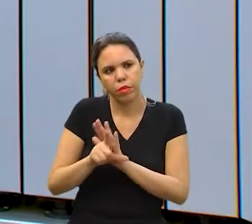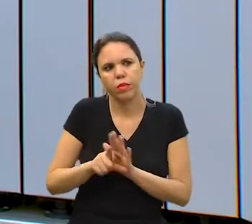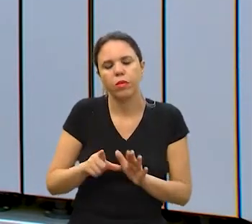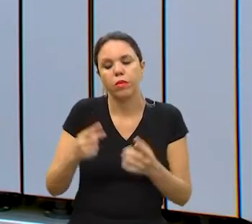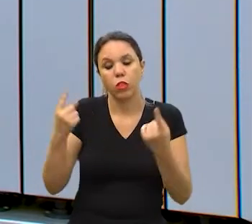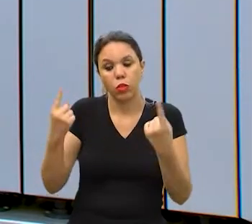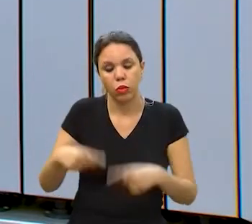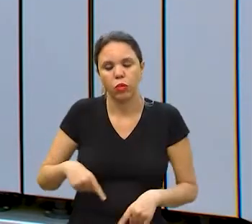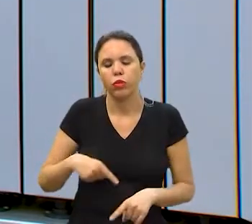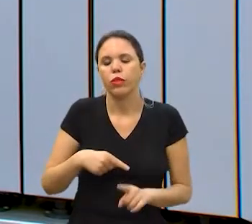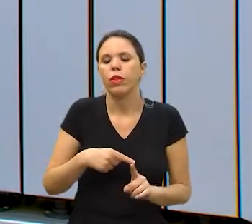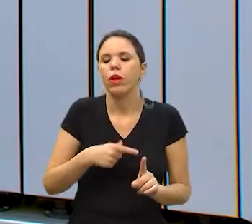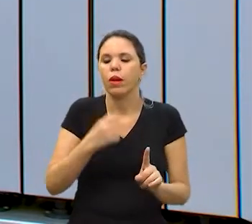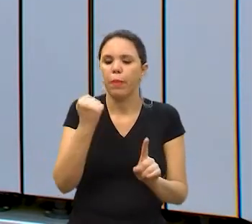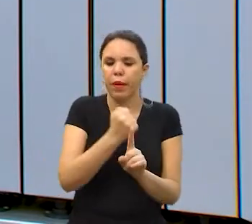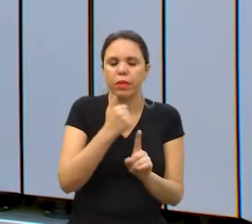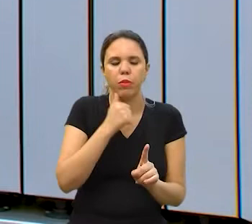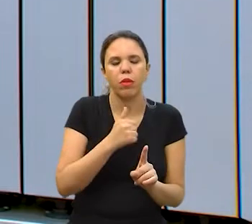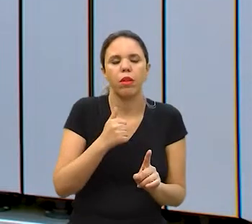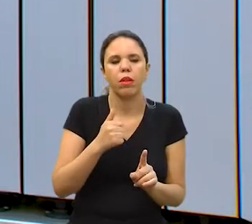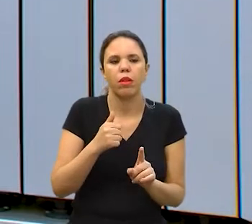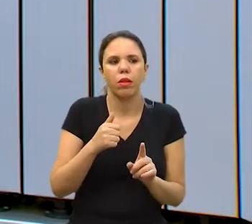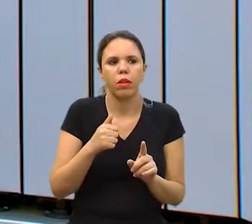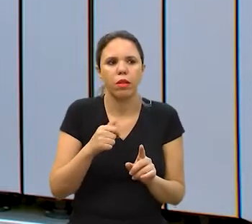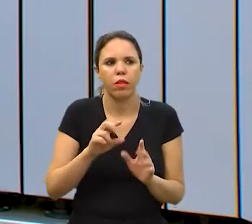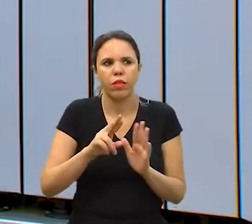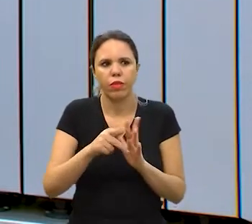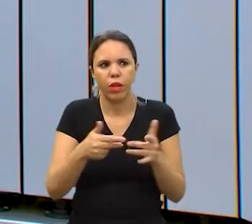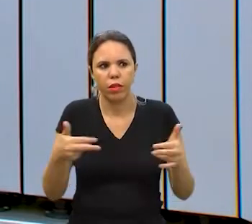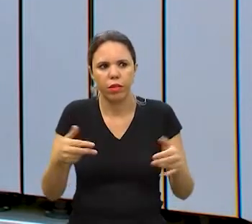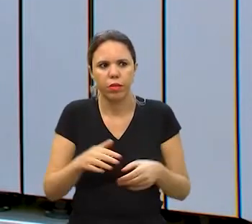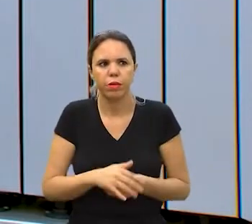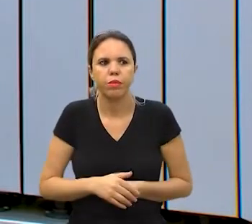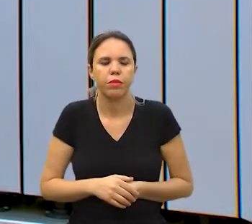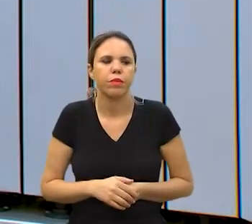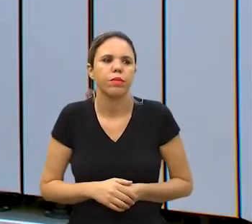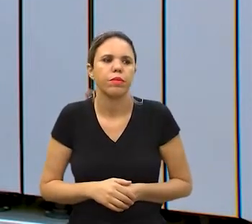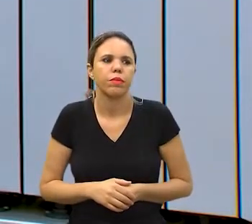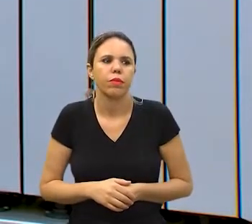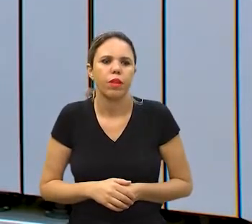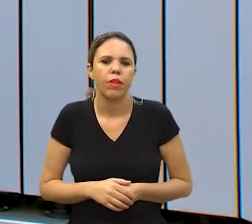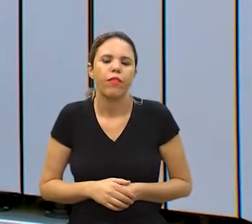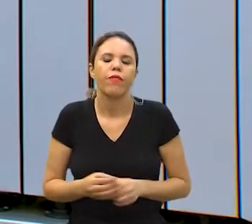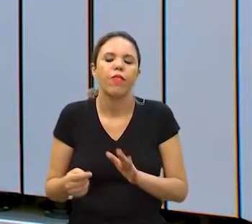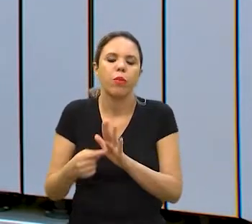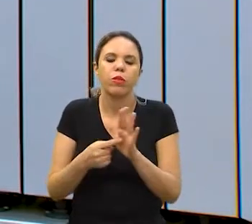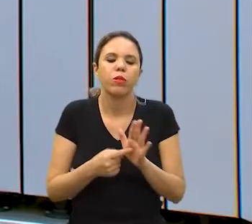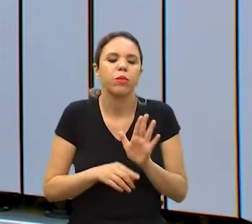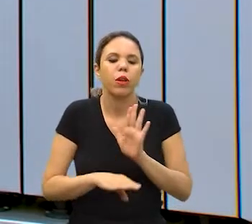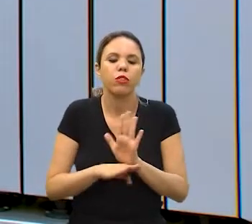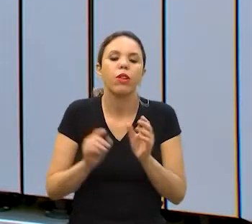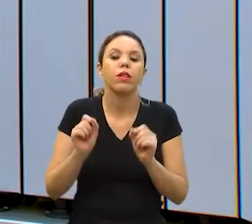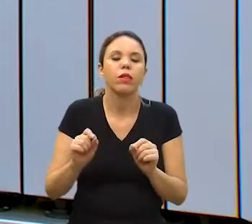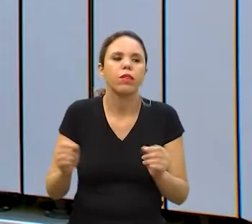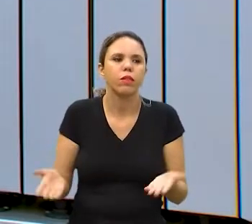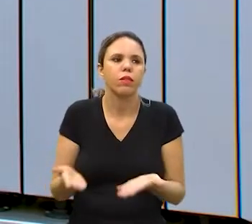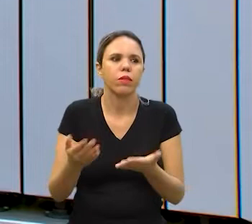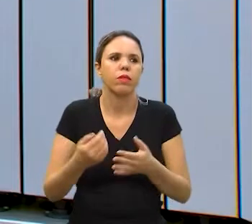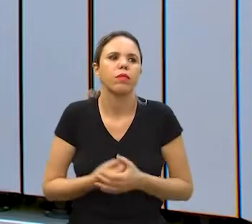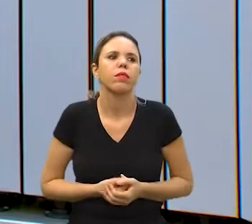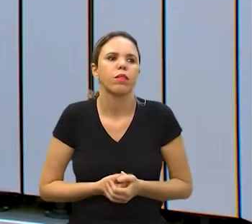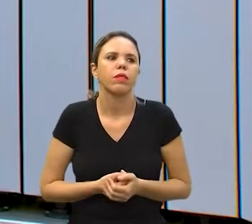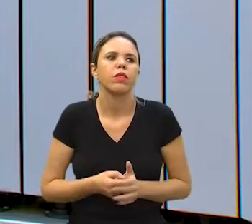do feminicídio, mas ela engloba vários quadros, ela vai para vários lados, ela tem várias pontas. E as flechas vai atacando para poder ajudar. Isso aí é tudo para se